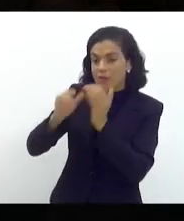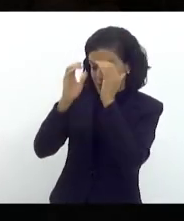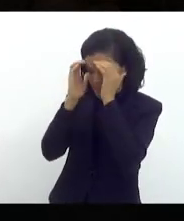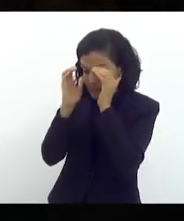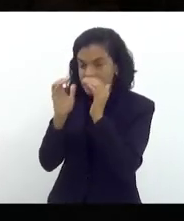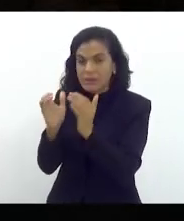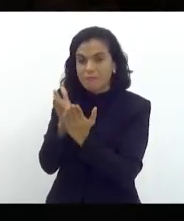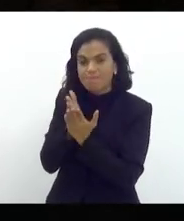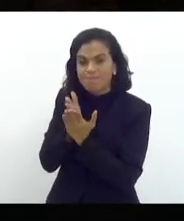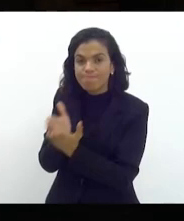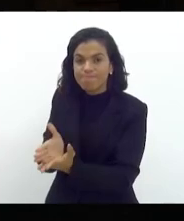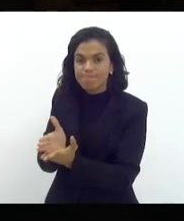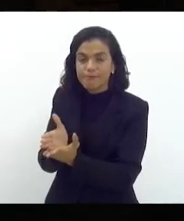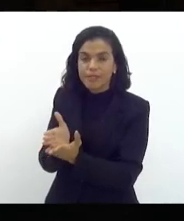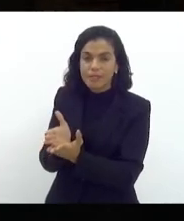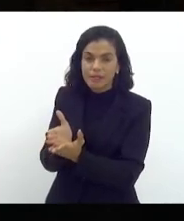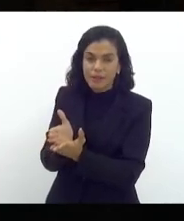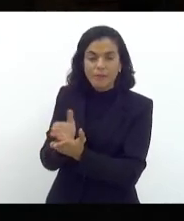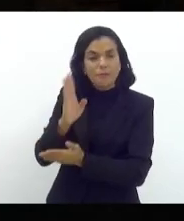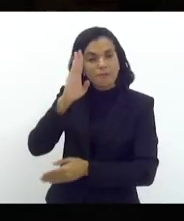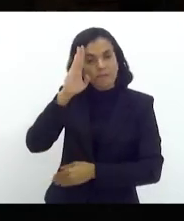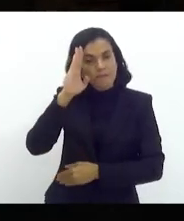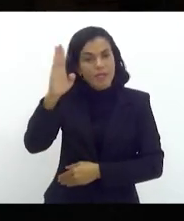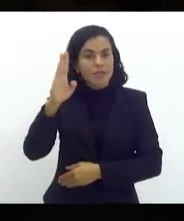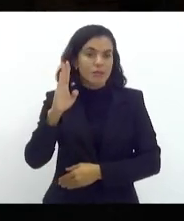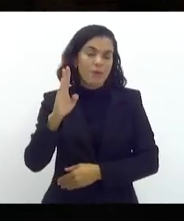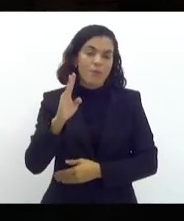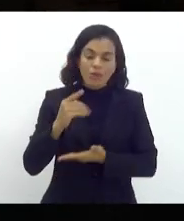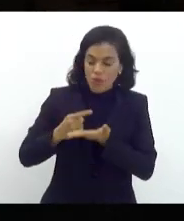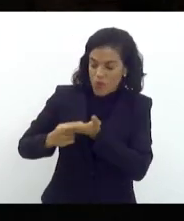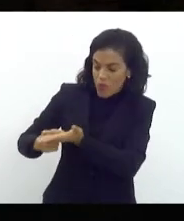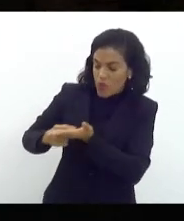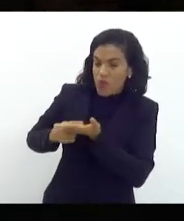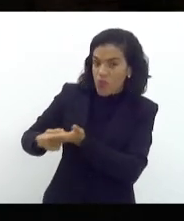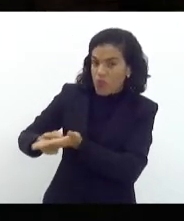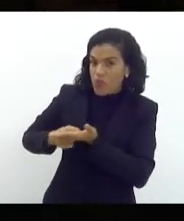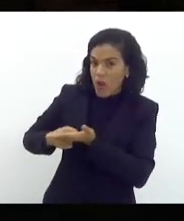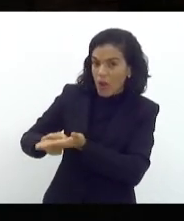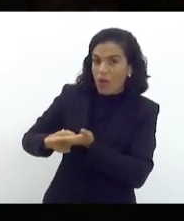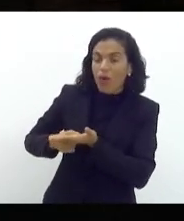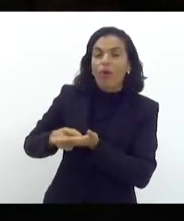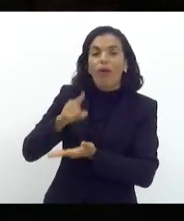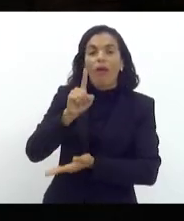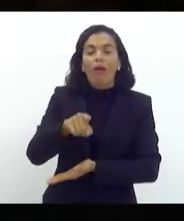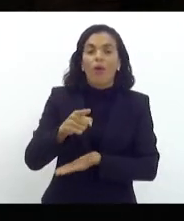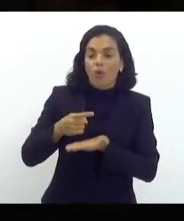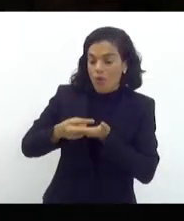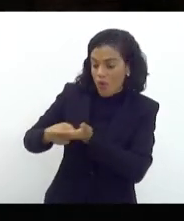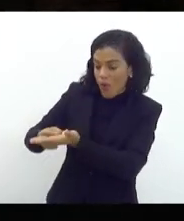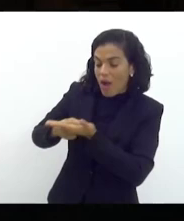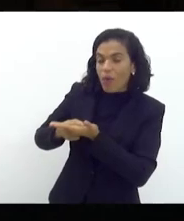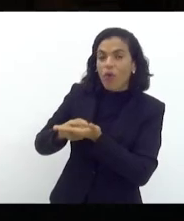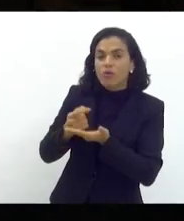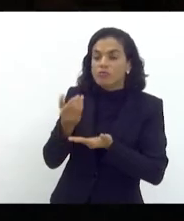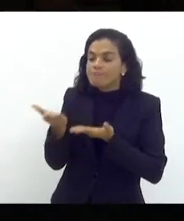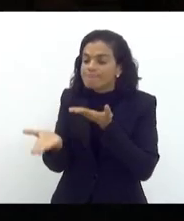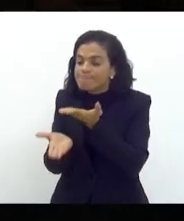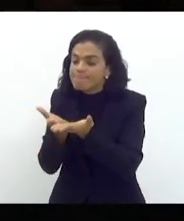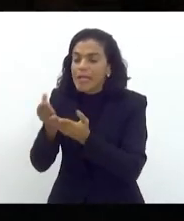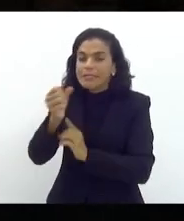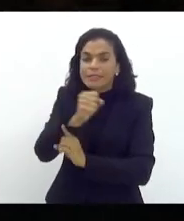cumprido Principalmente quando o acordo é um acordo de assistência